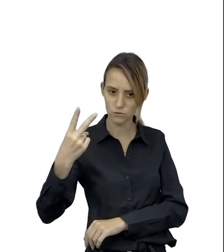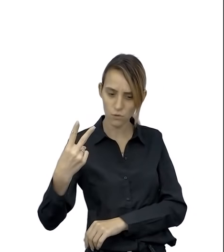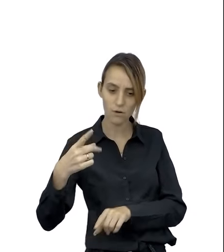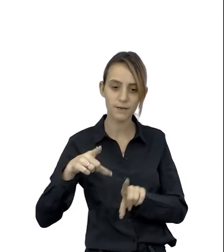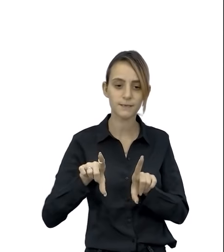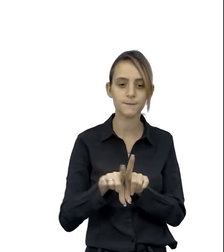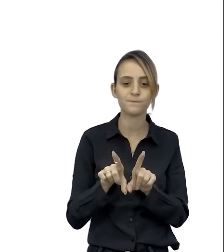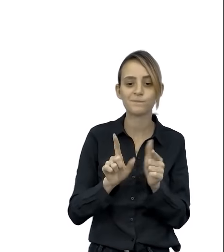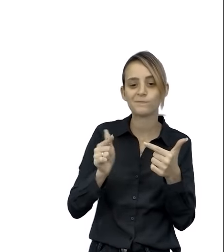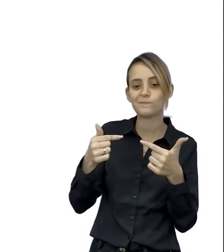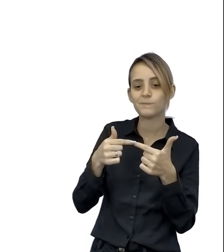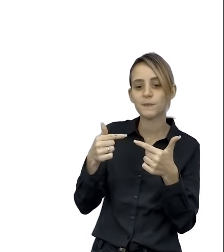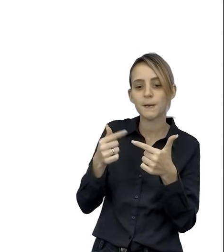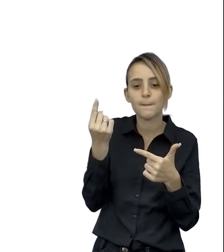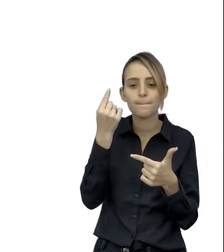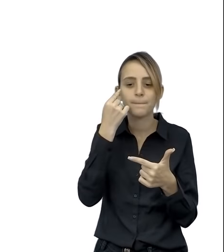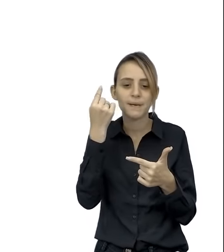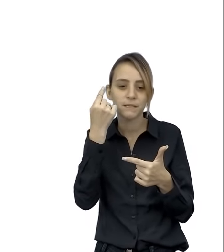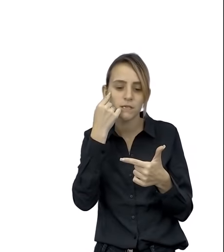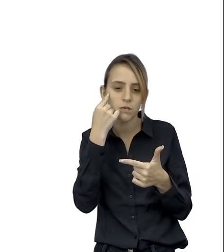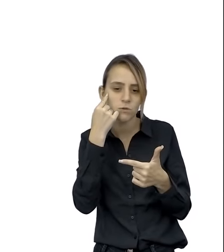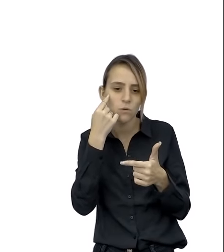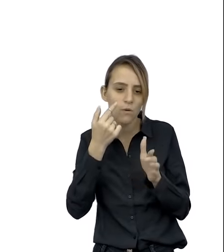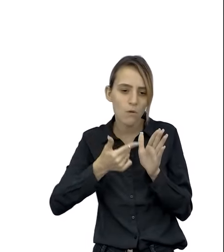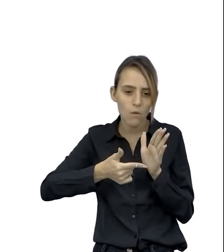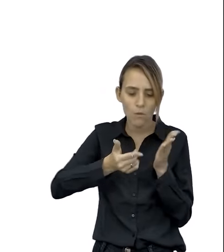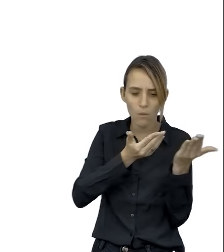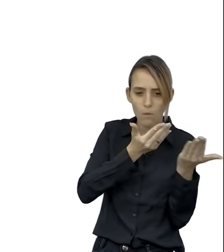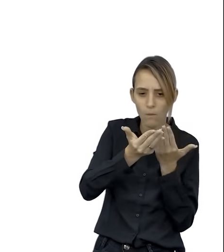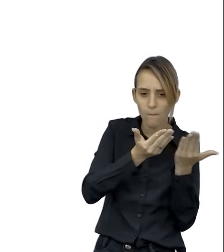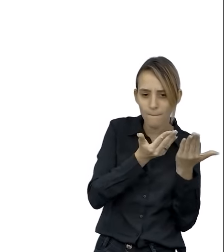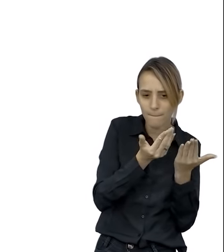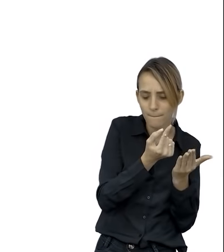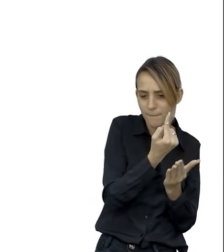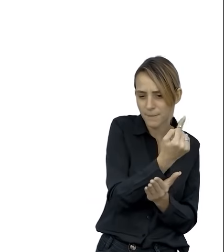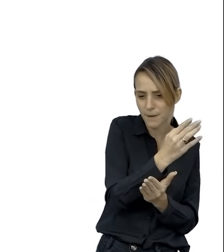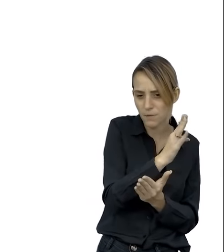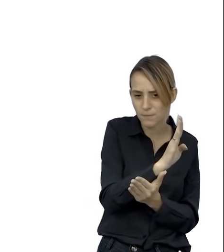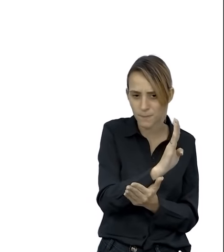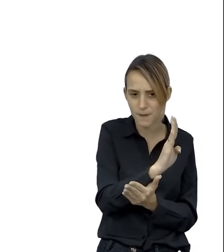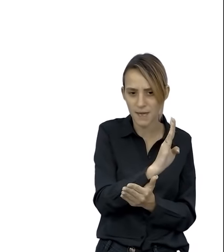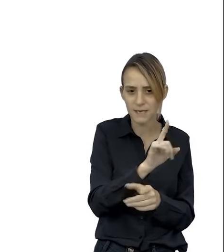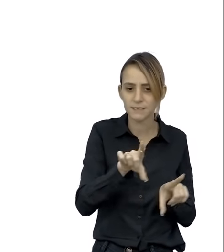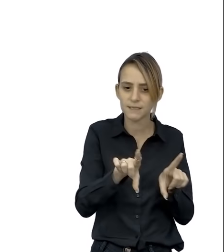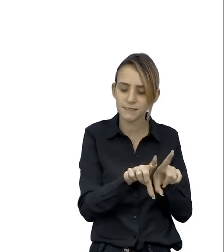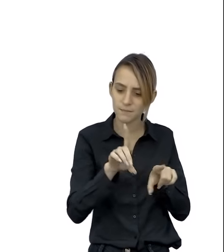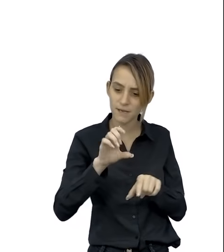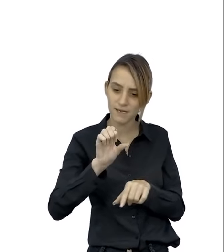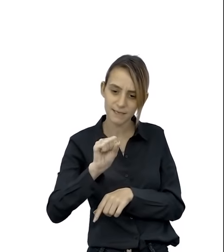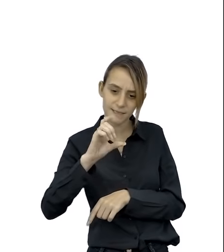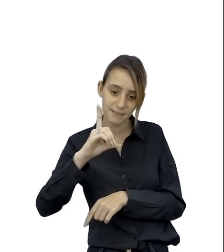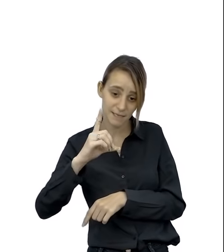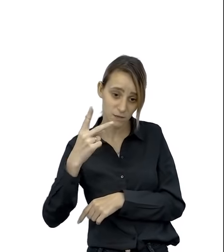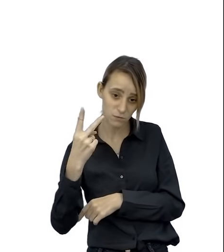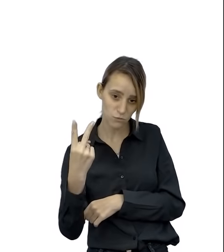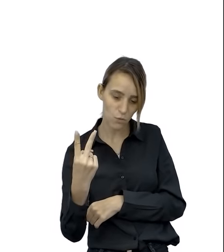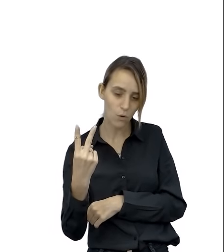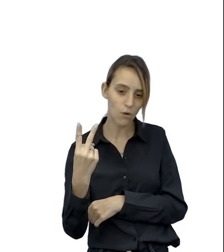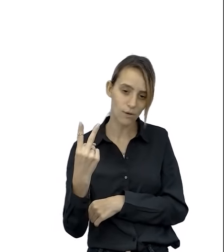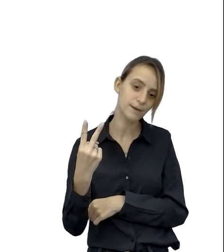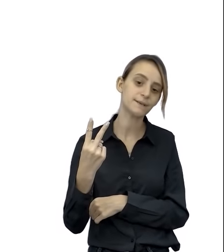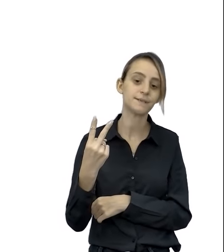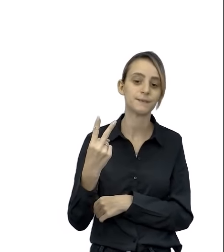foi tratado na sequência didática 1 e aprofundamos um pouquinho, aprofundamos olhando para o